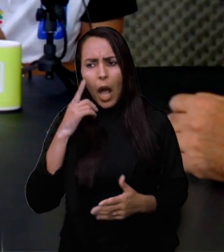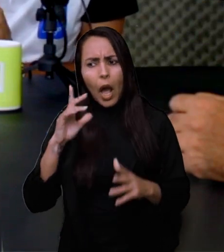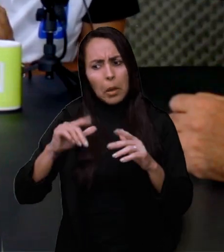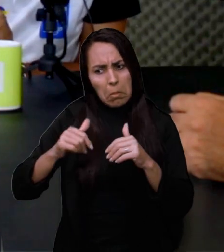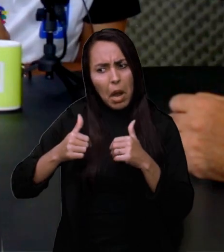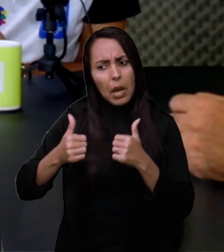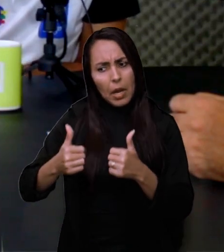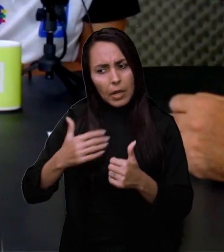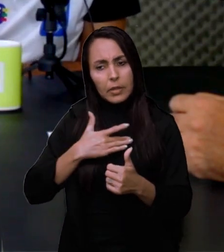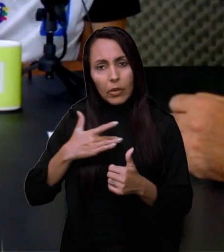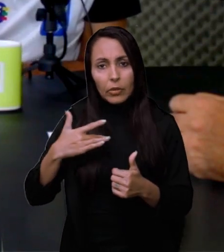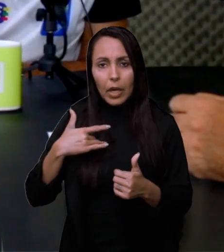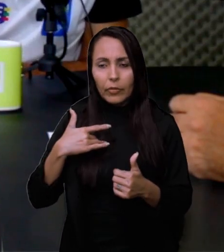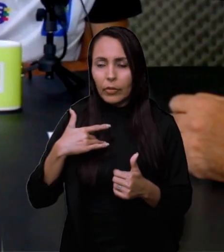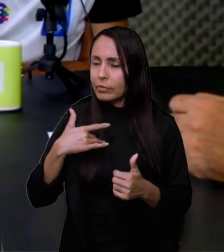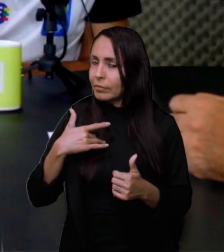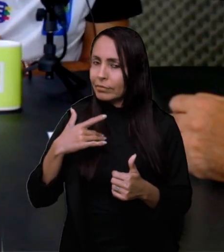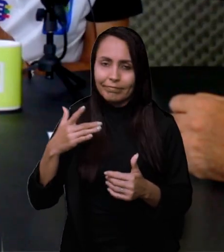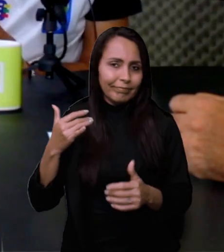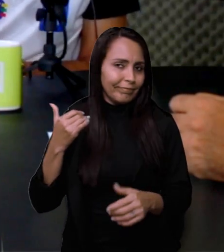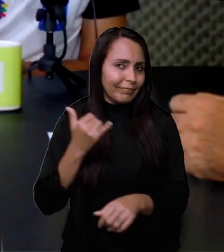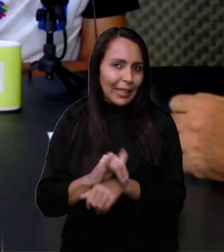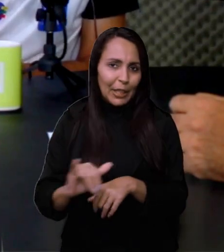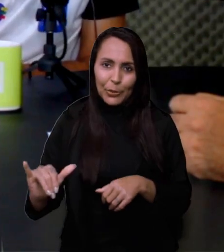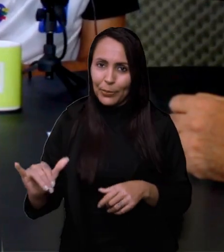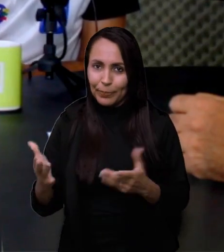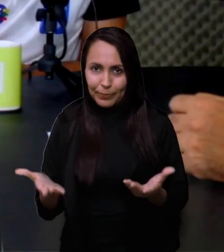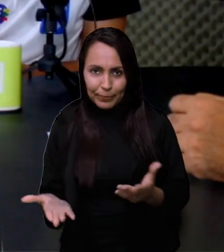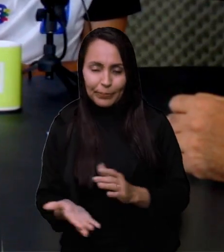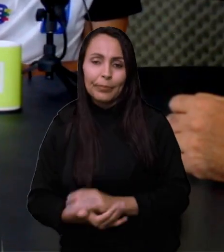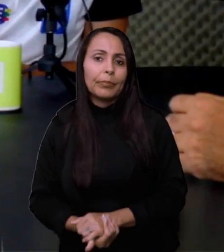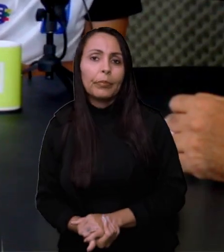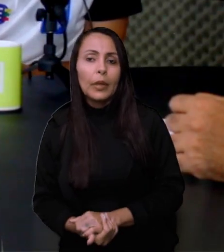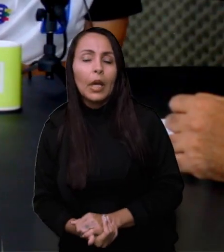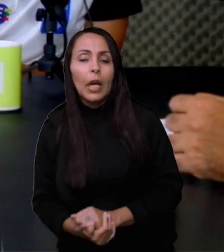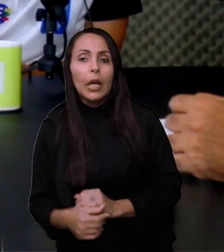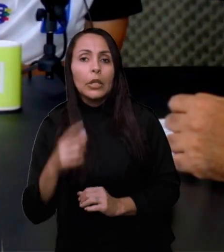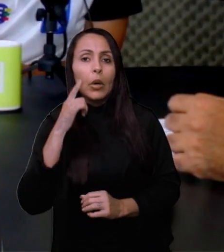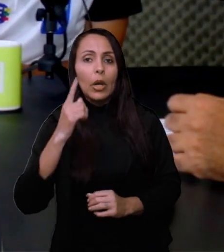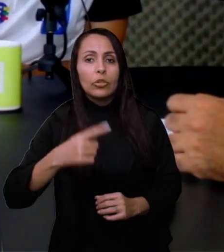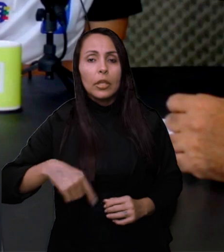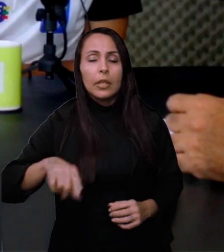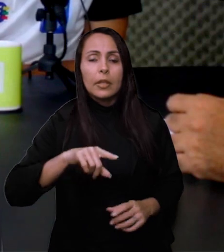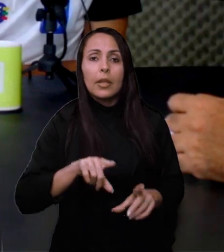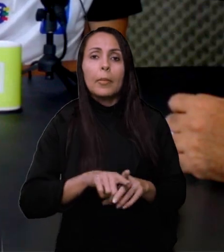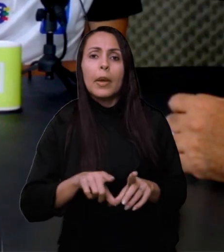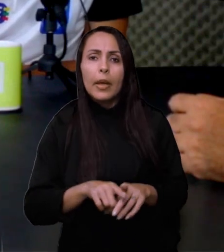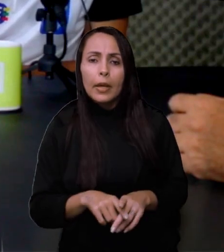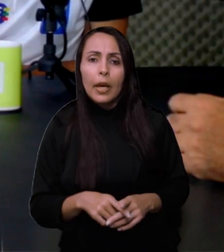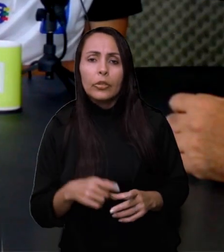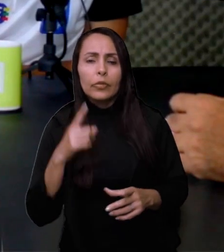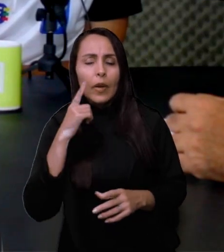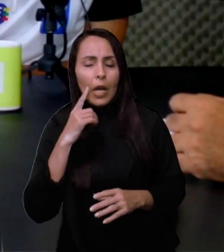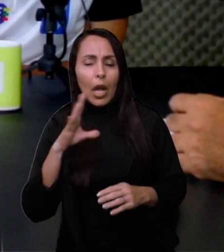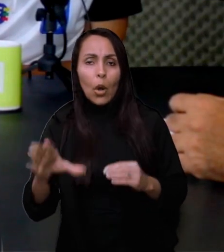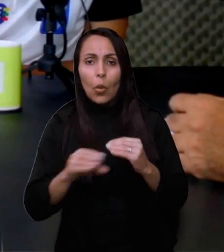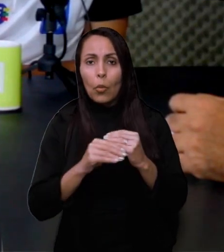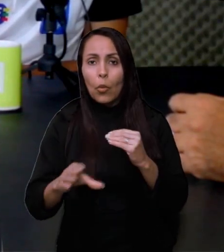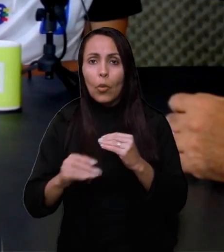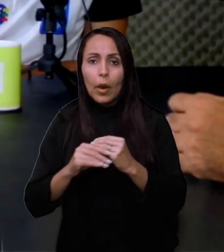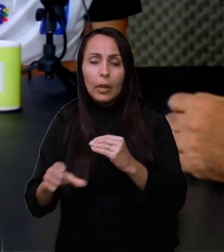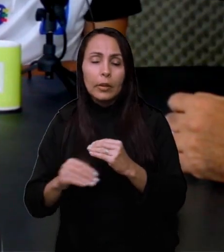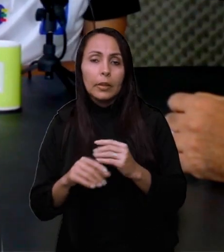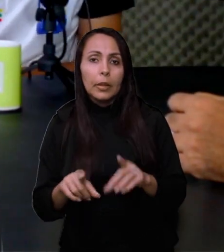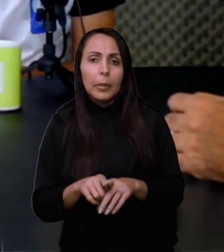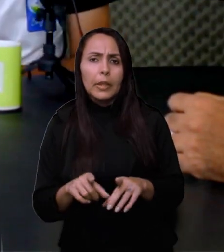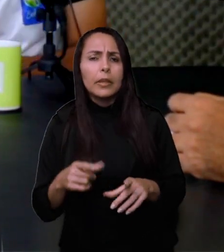super saudável ali, Os químicos também, né? Que é derramado de esgoto e tal, também acumula. Então tudo chega pra gente.